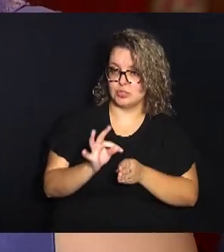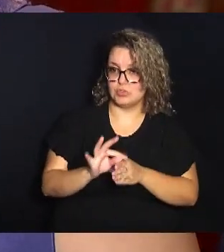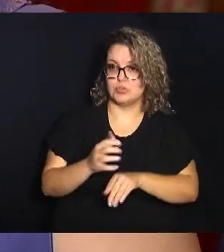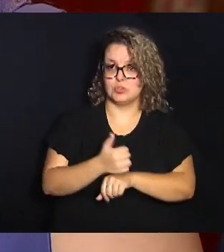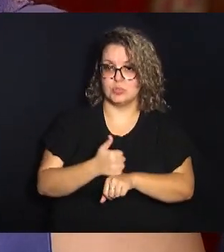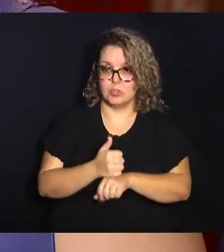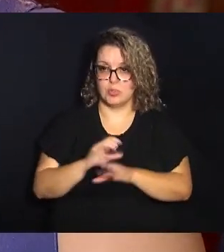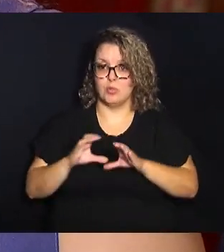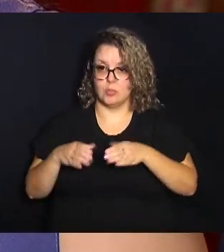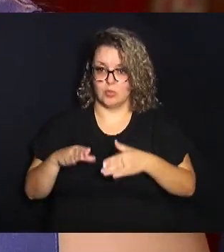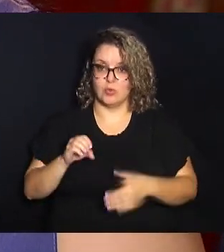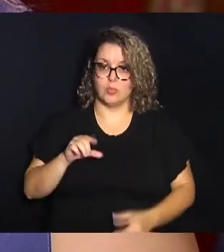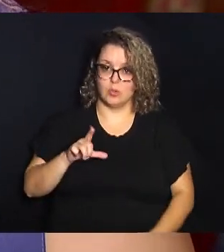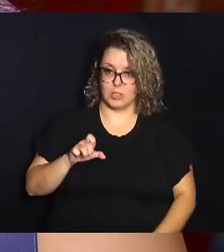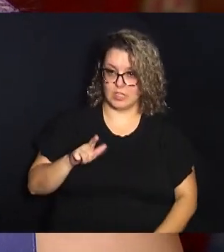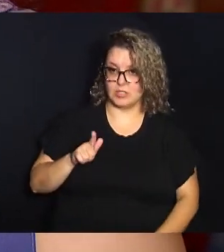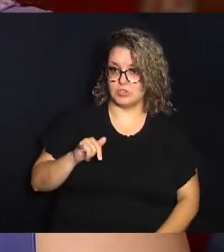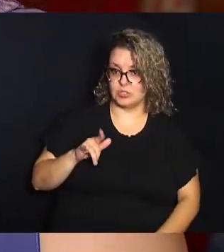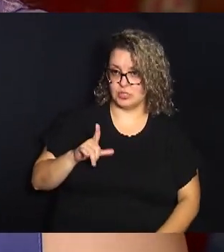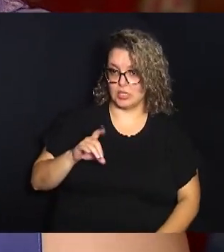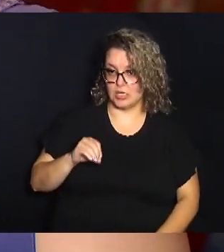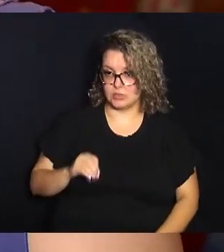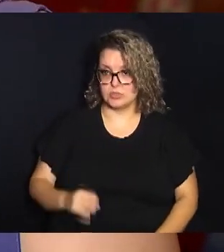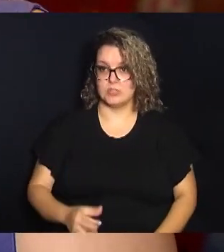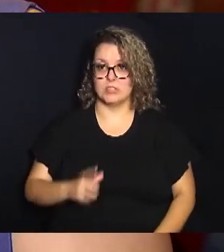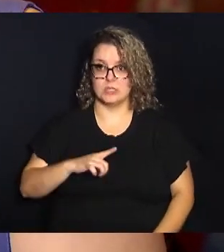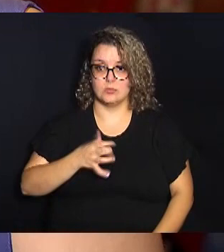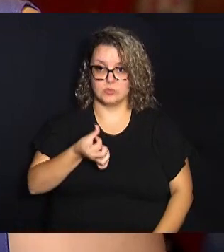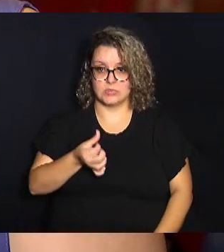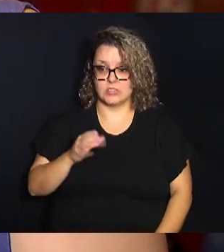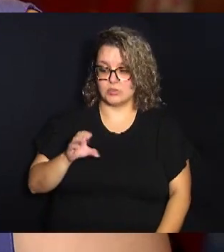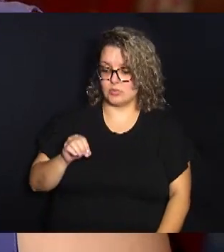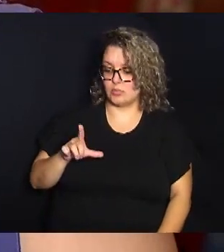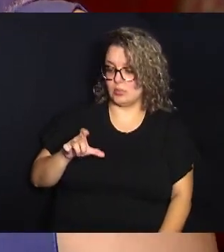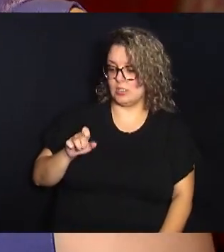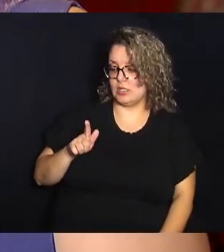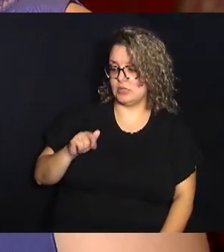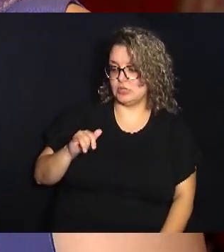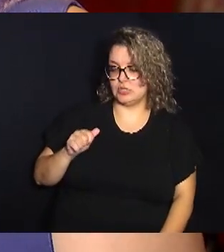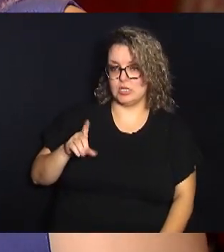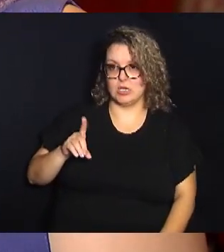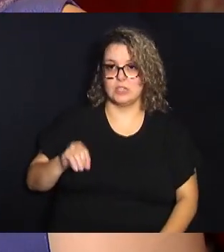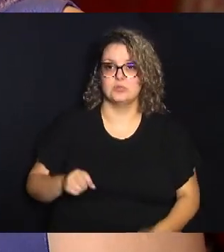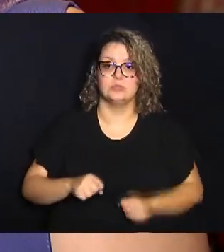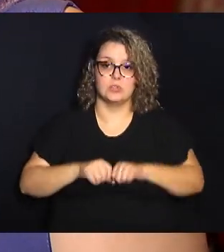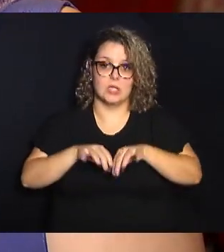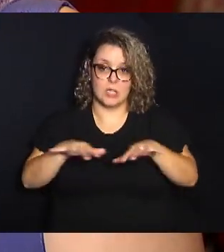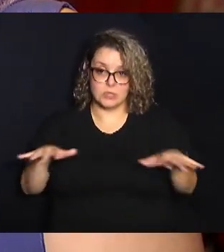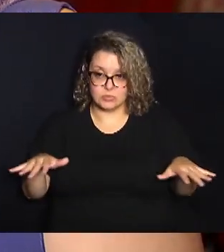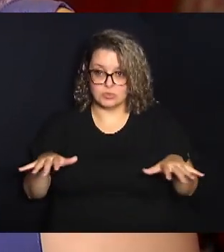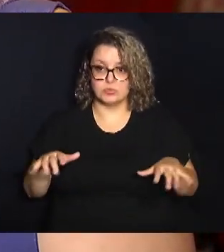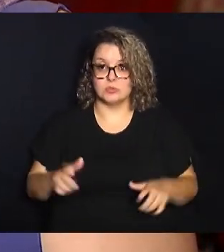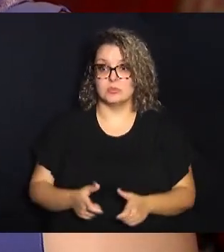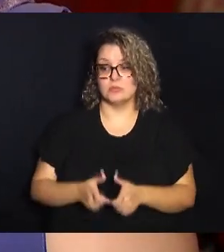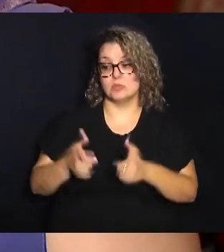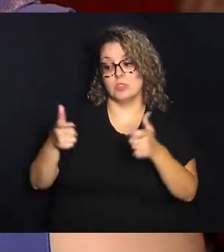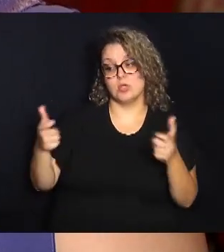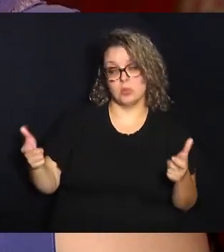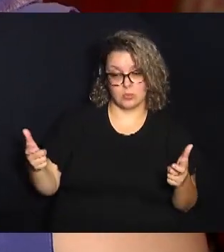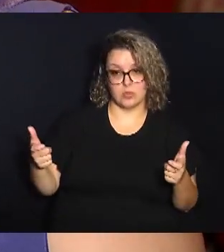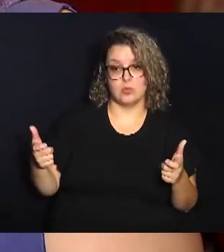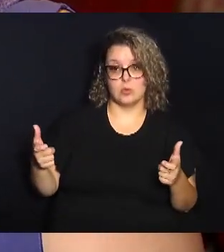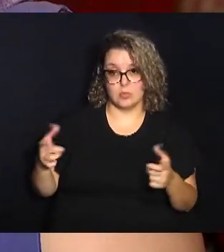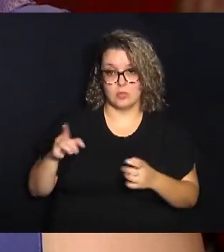5 conselheiros, então é um colegiado, né? Então agora nós temos 6 colegiados e logo essa ampliação proporciona